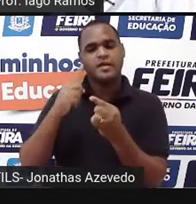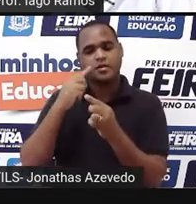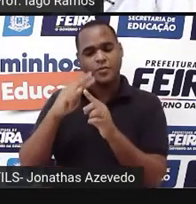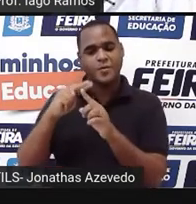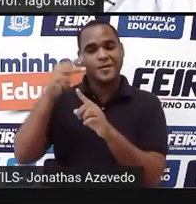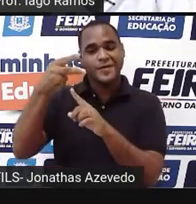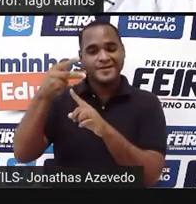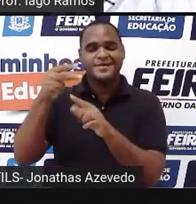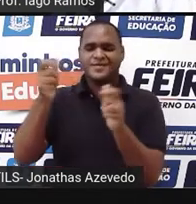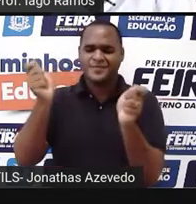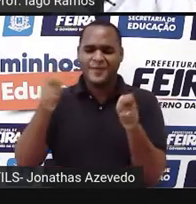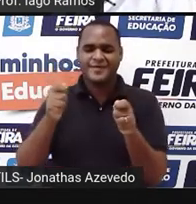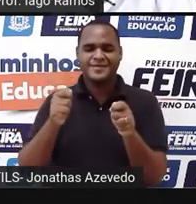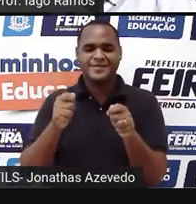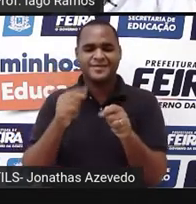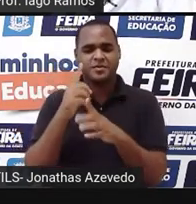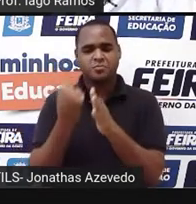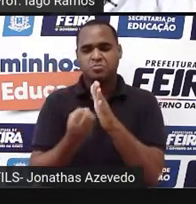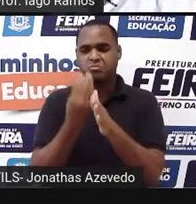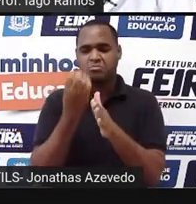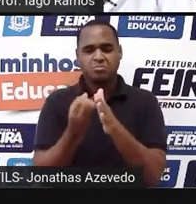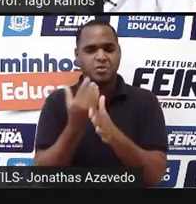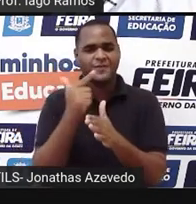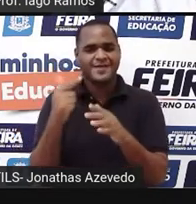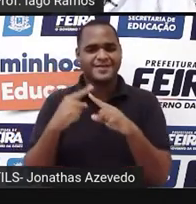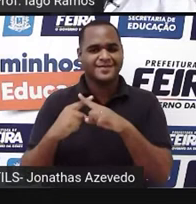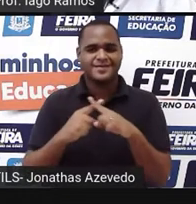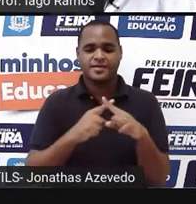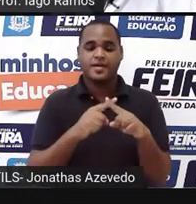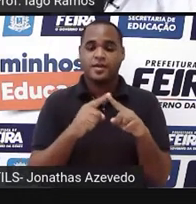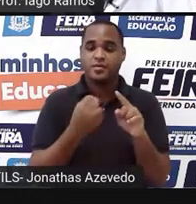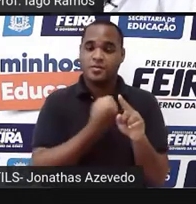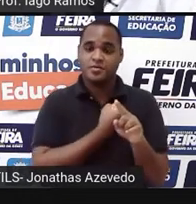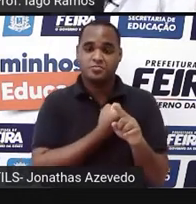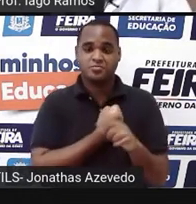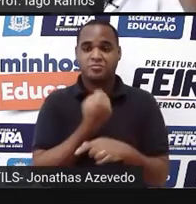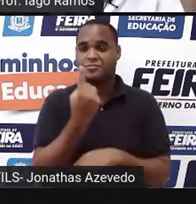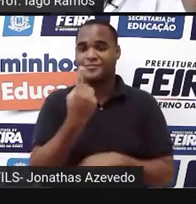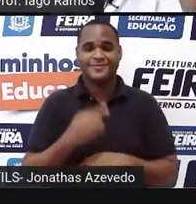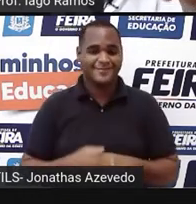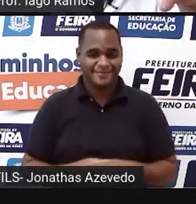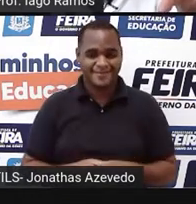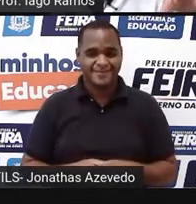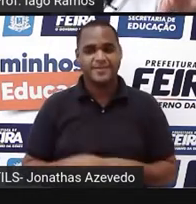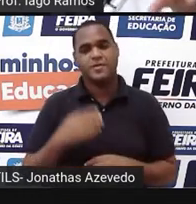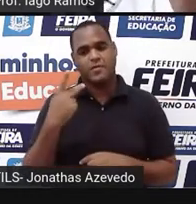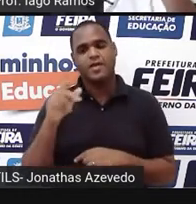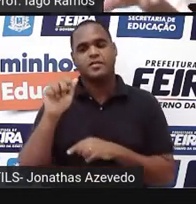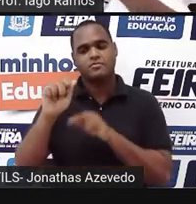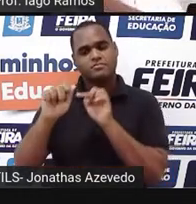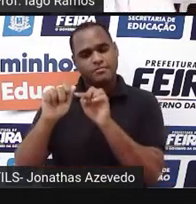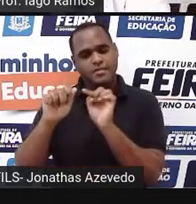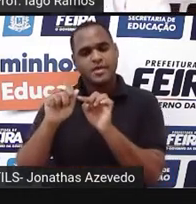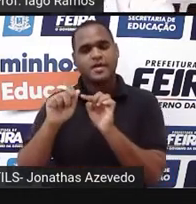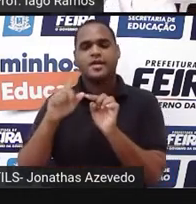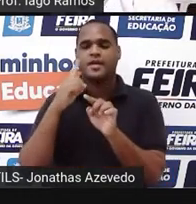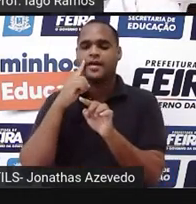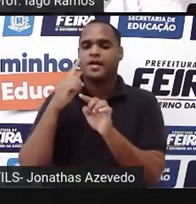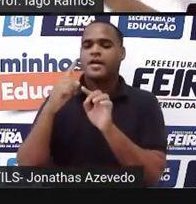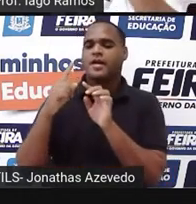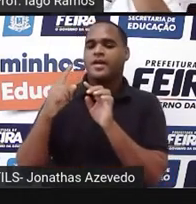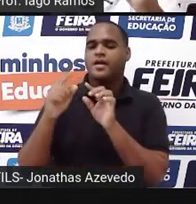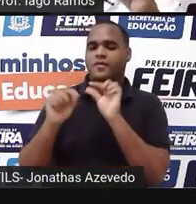né? Não aparece nada multiplicando ele, é porque ele é 1. Então, aquele coeficiente A, que é o coeficiente do